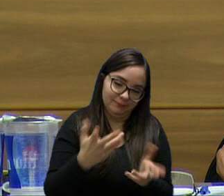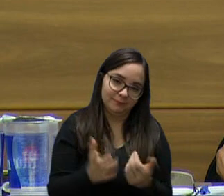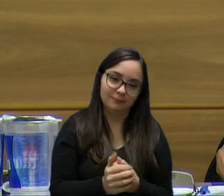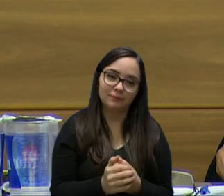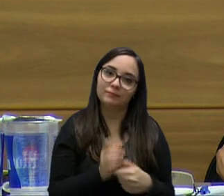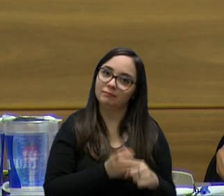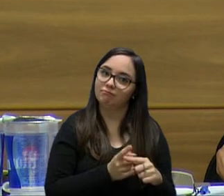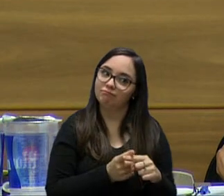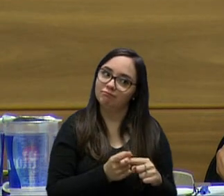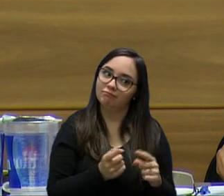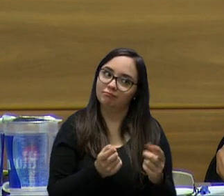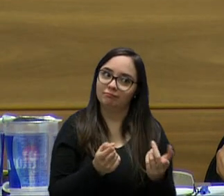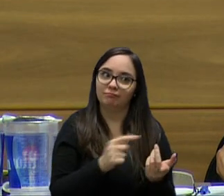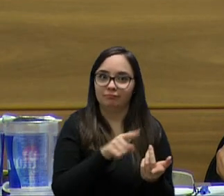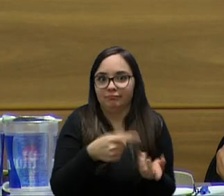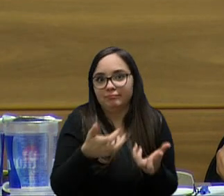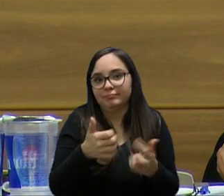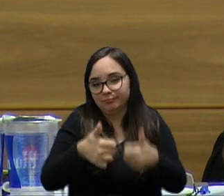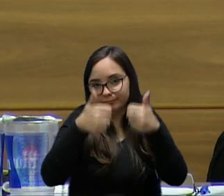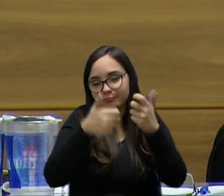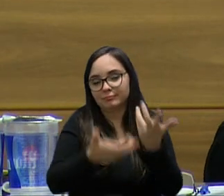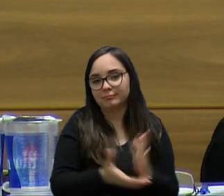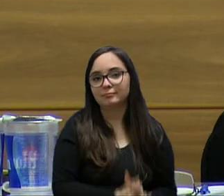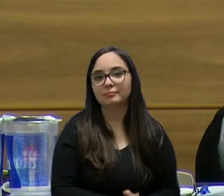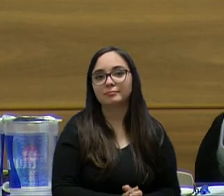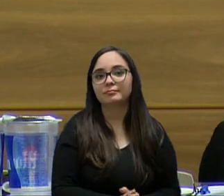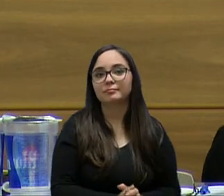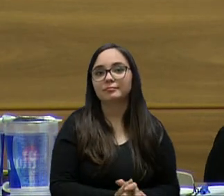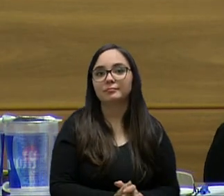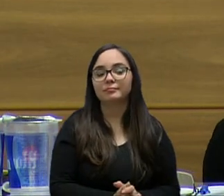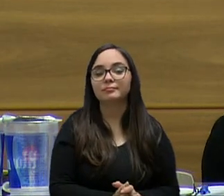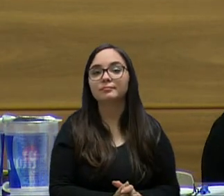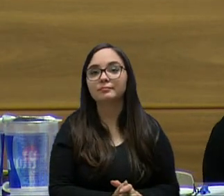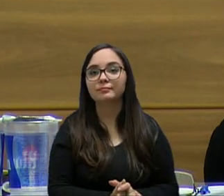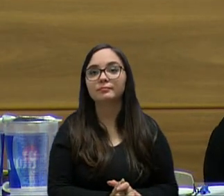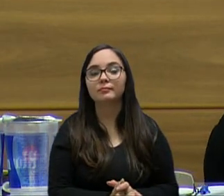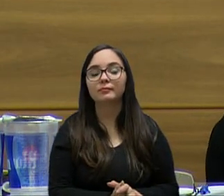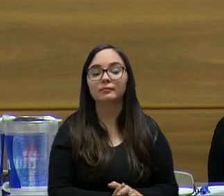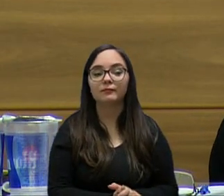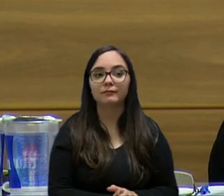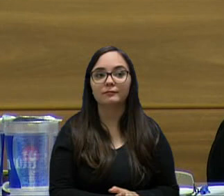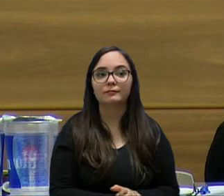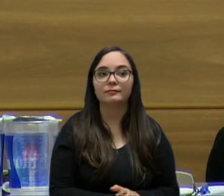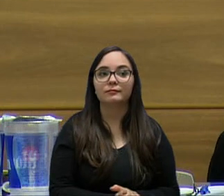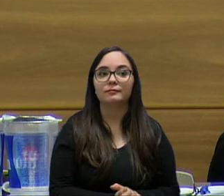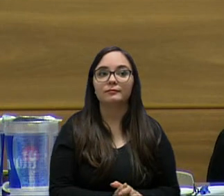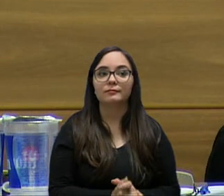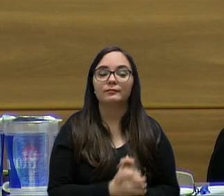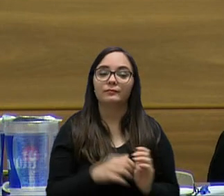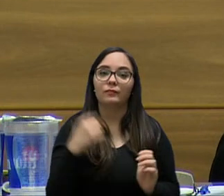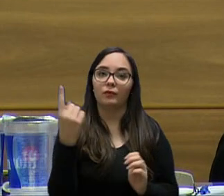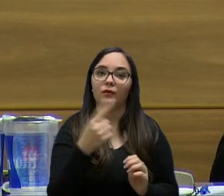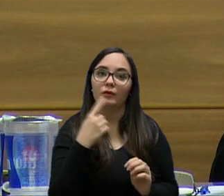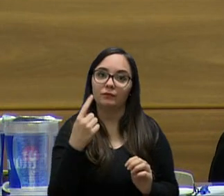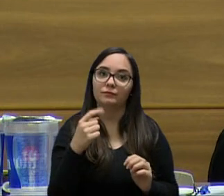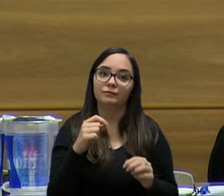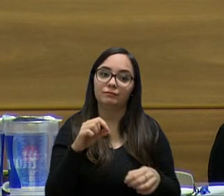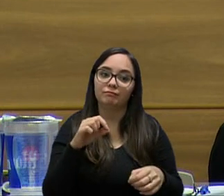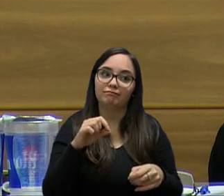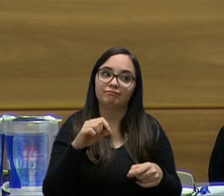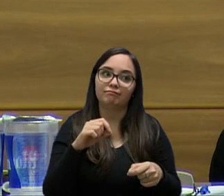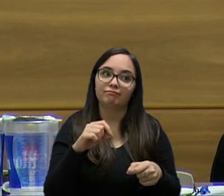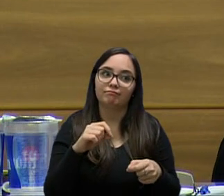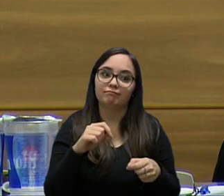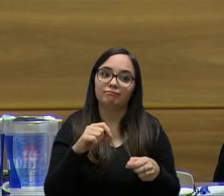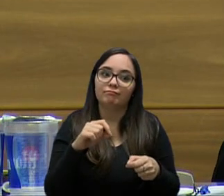nessa relação o que é de praticamente fazer fazer de uma